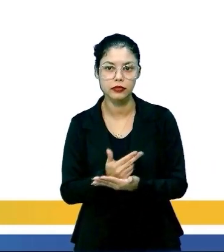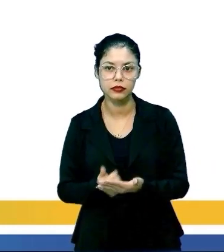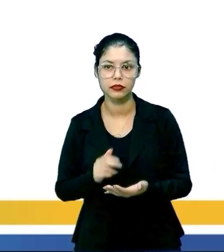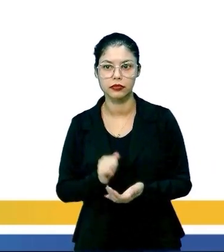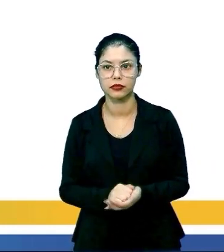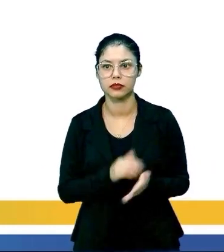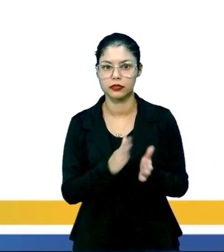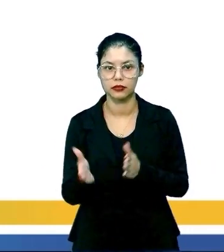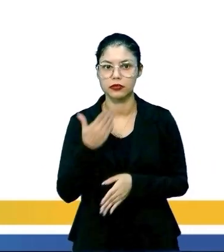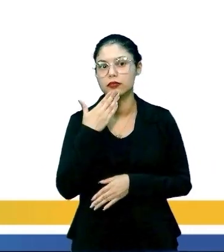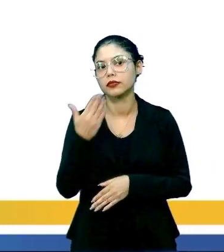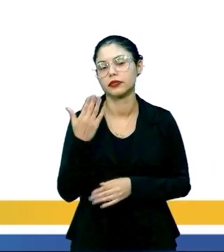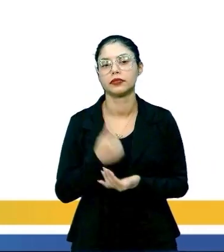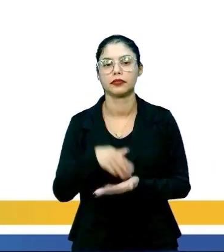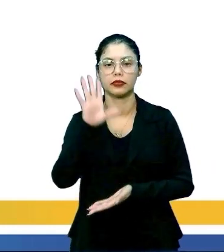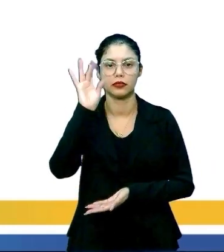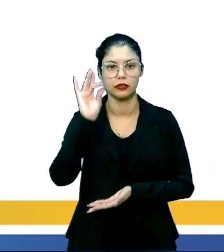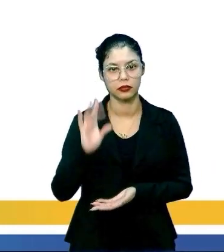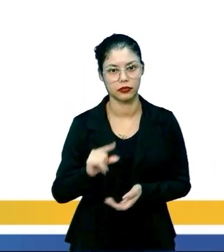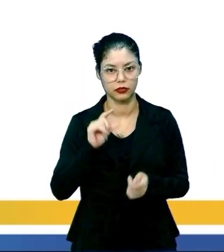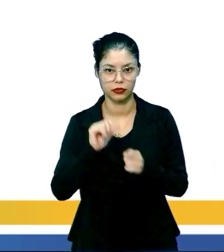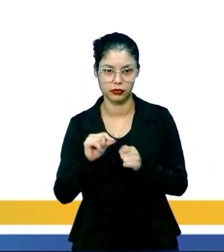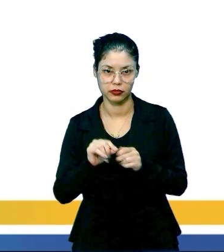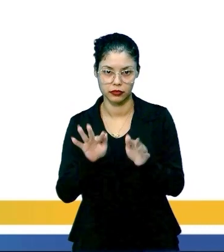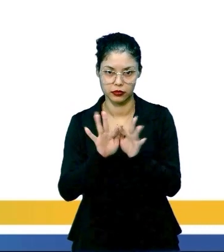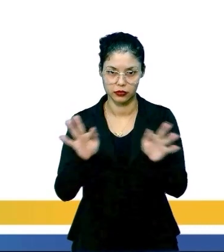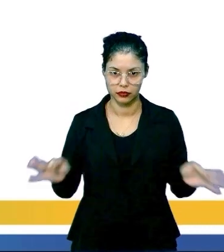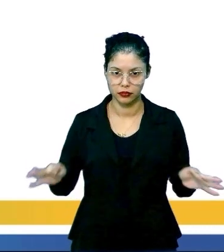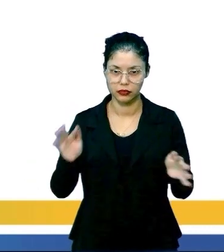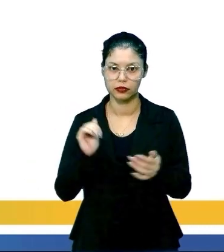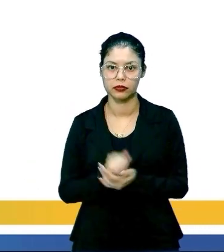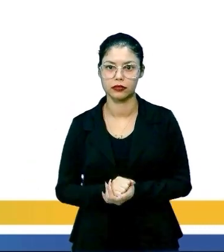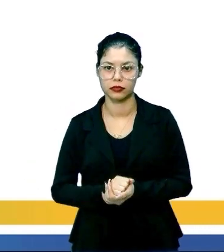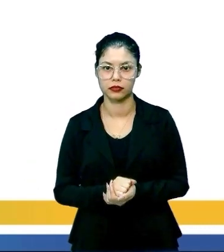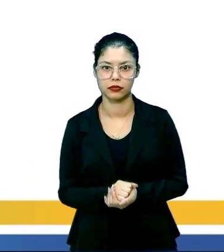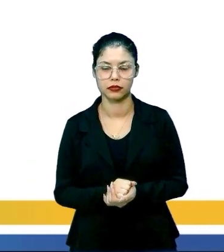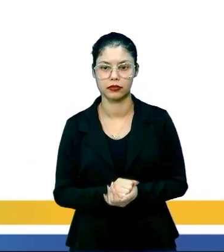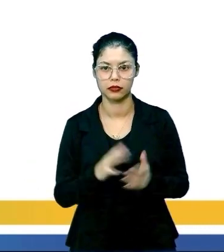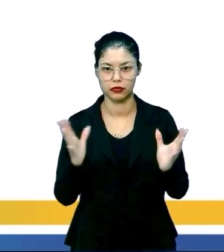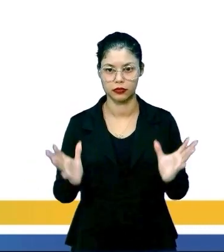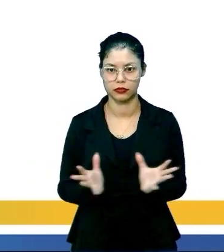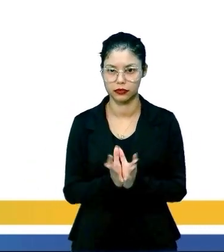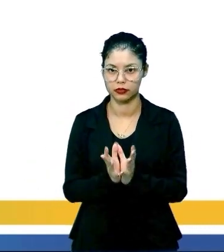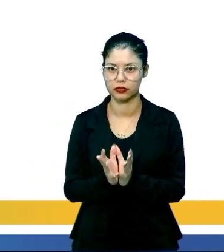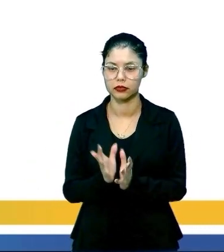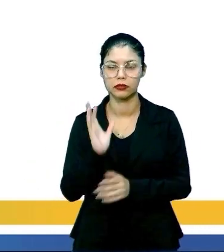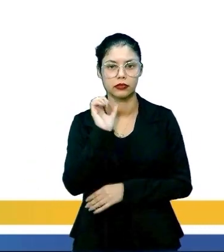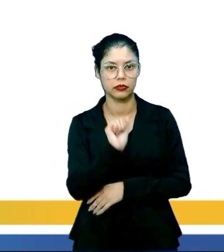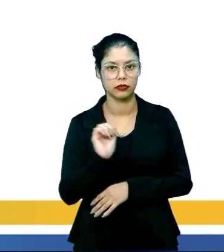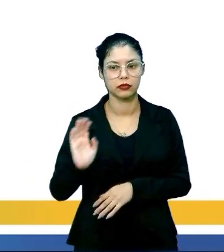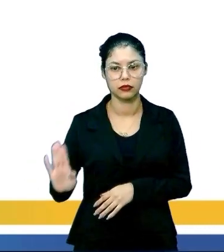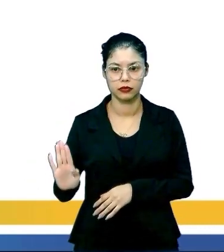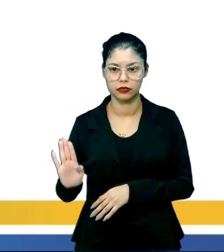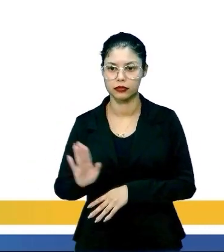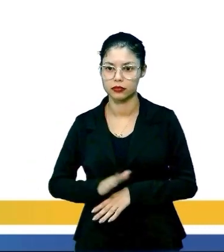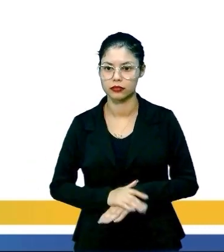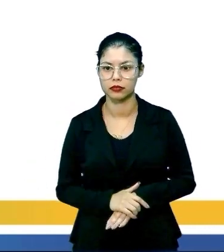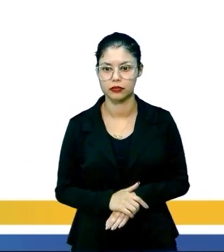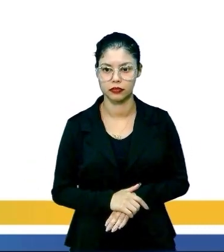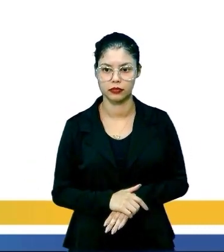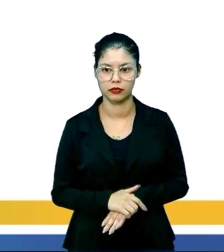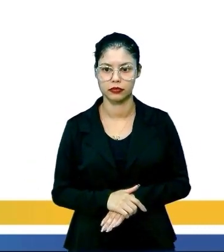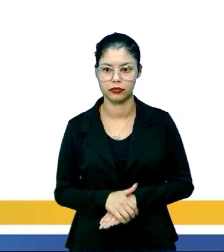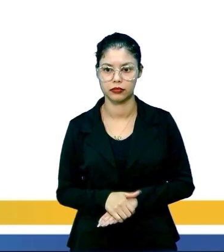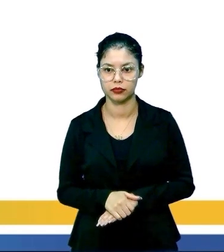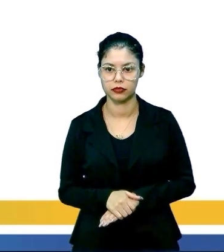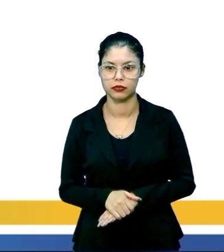desenho do diagrama a seguir e pediu para que cada aluno formasse uma frase sobre a